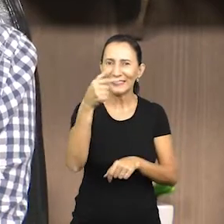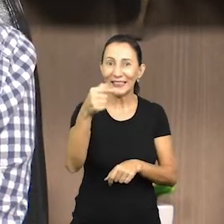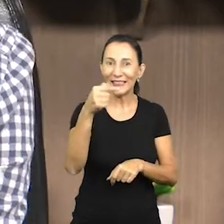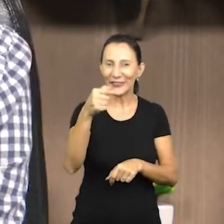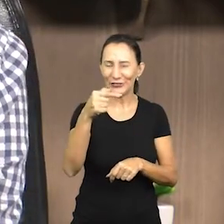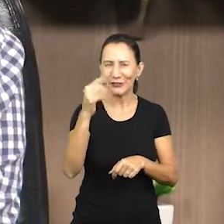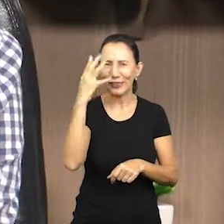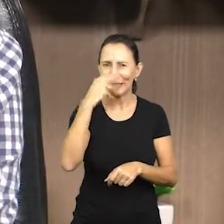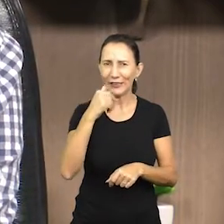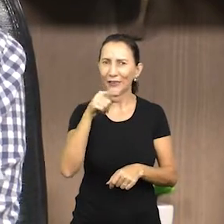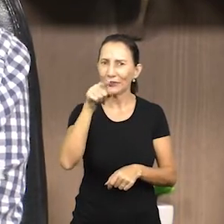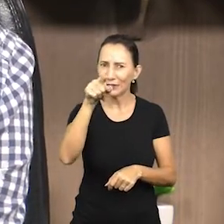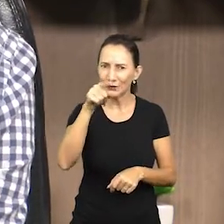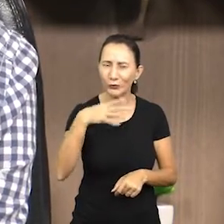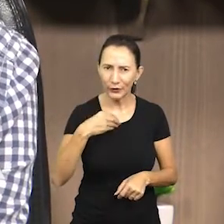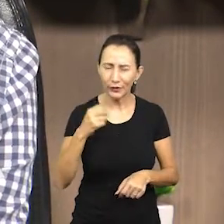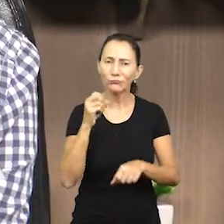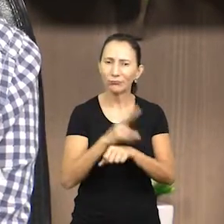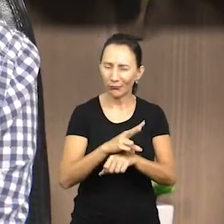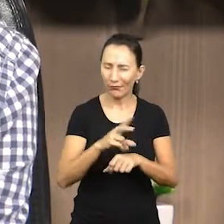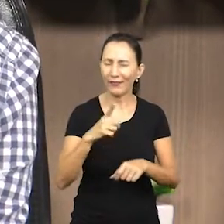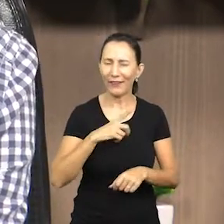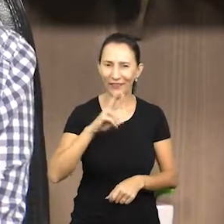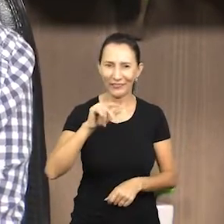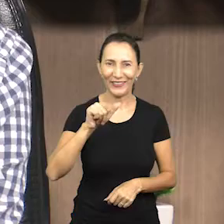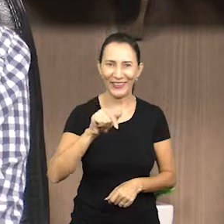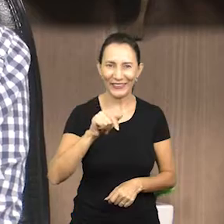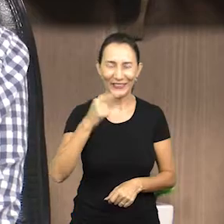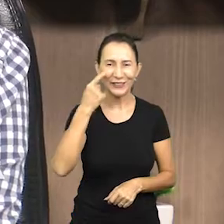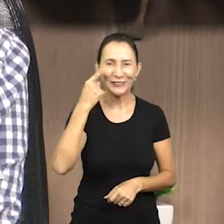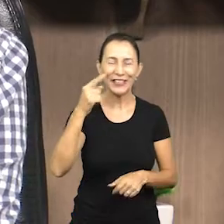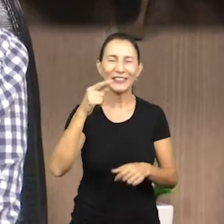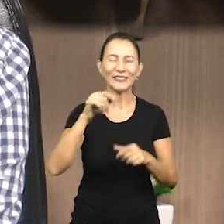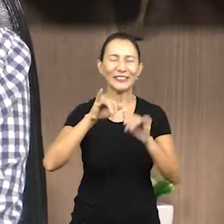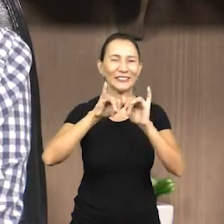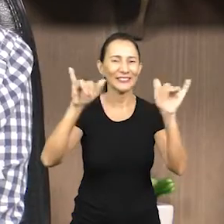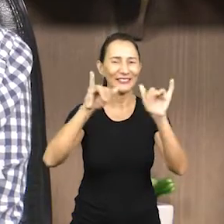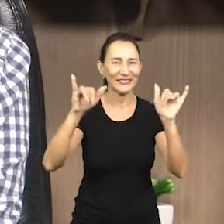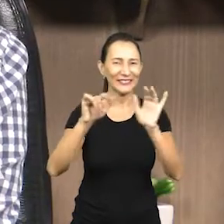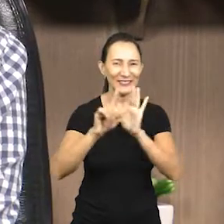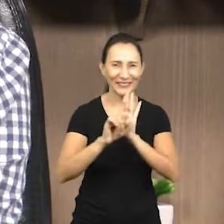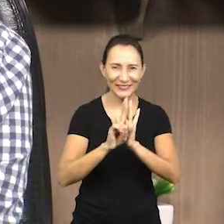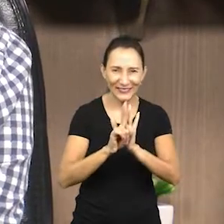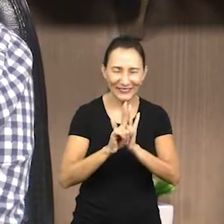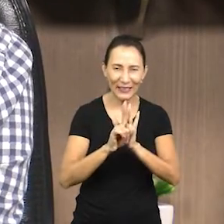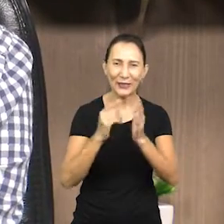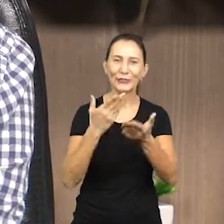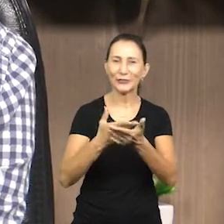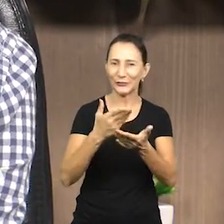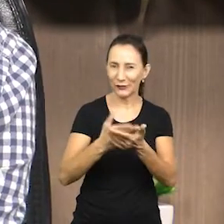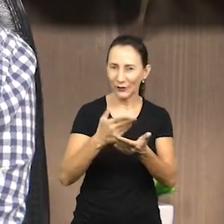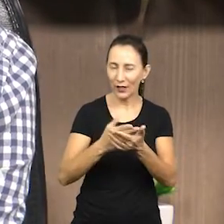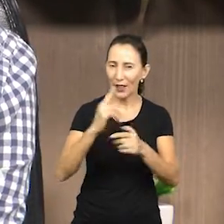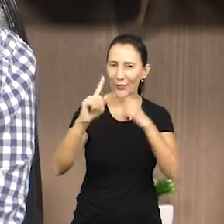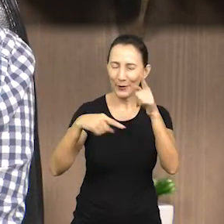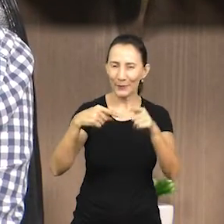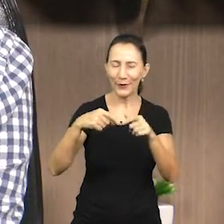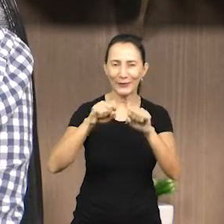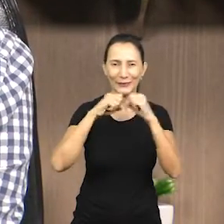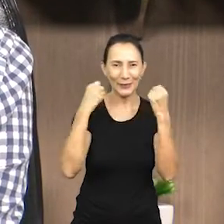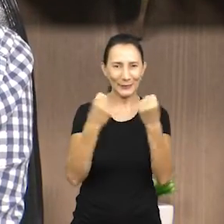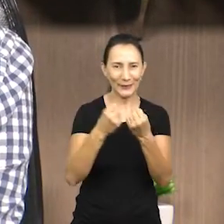lindas. Tem vaga para o seu filho. E veja aí uma chamada do Colégio Batista Getsêmani e depois do Seminário